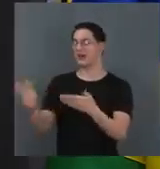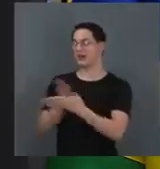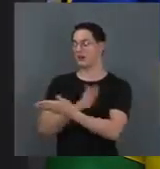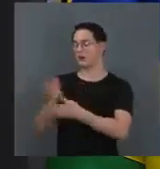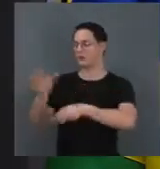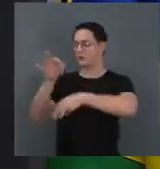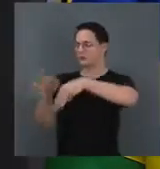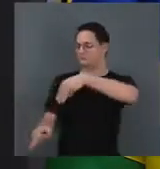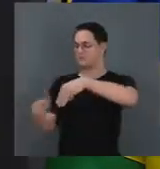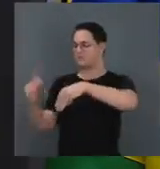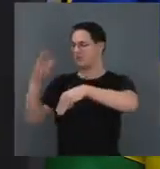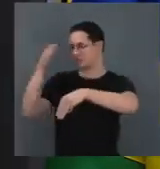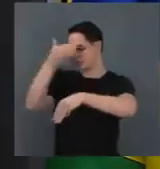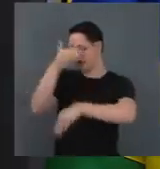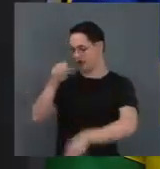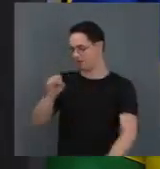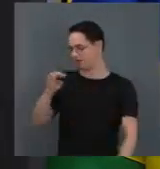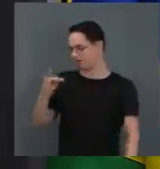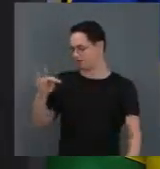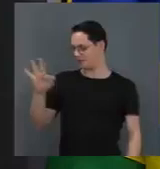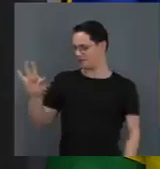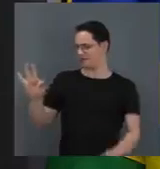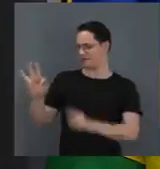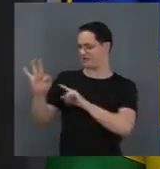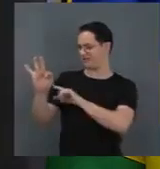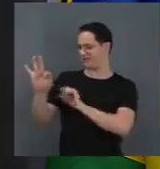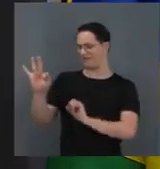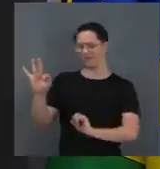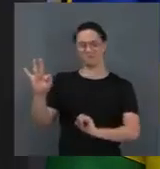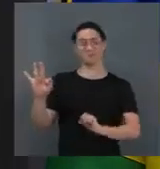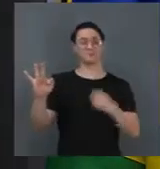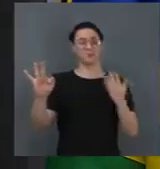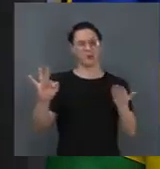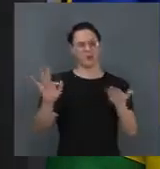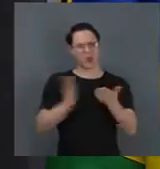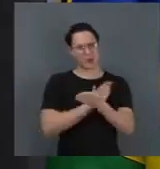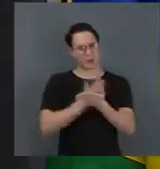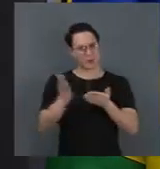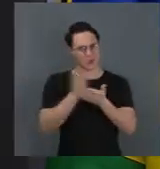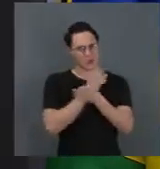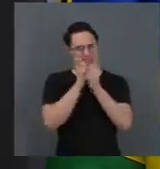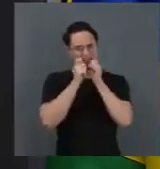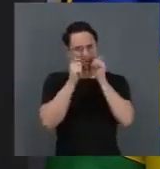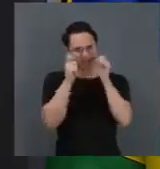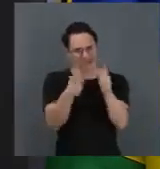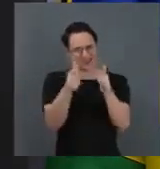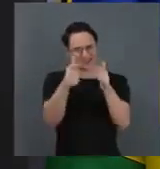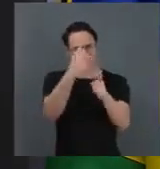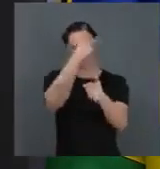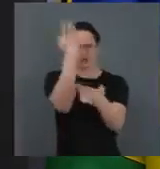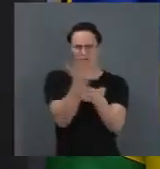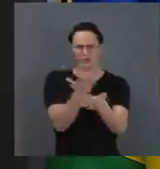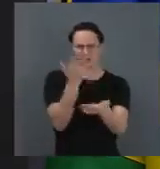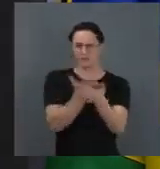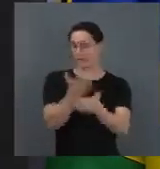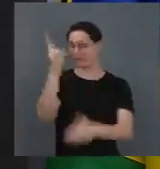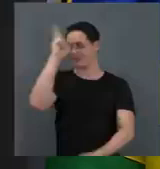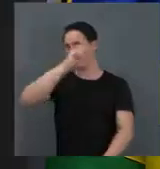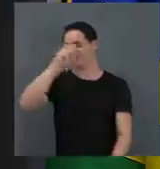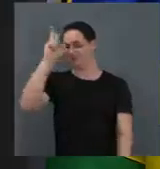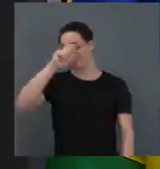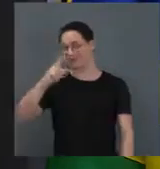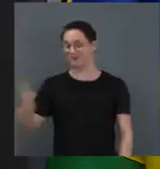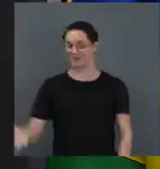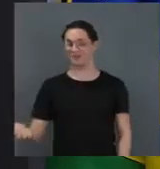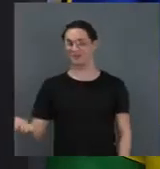não aceitam críticas. Estão acima de qualquer crítica. Aqueles que estudam história da formação e